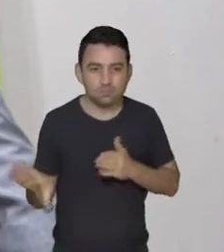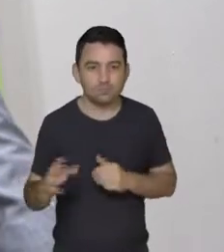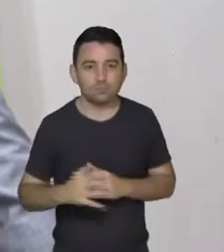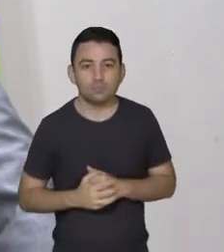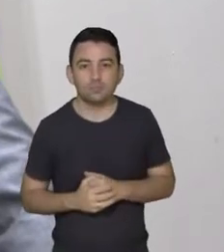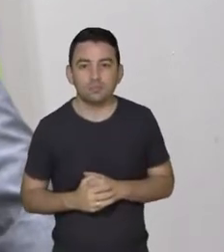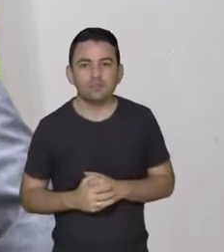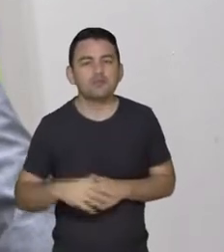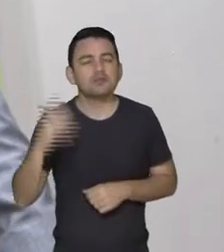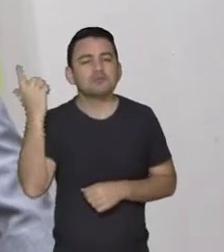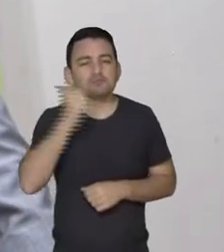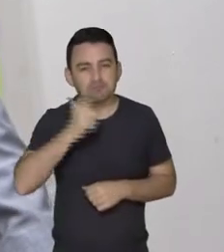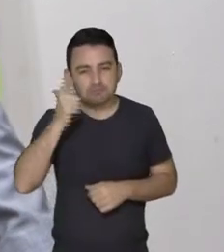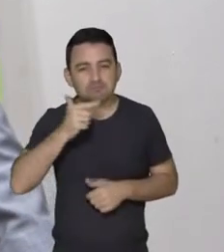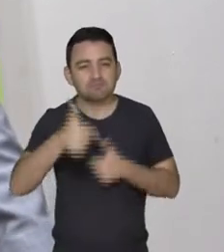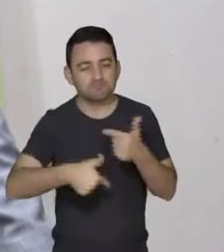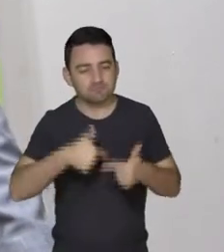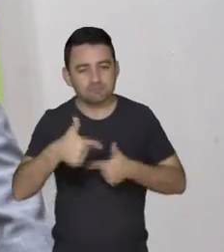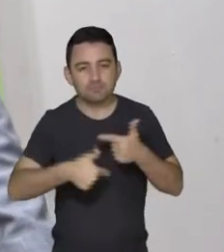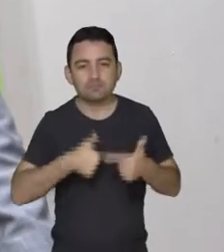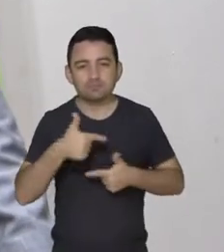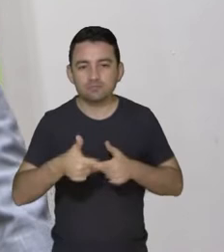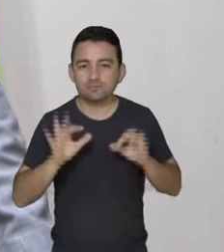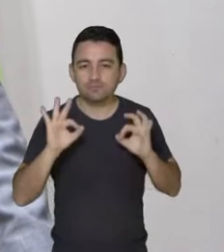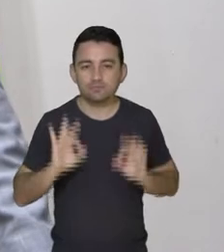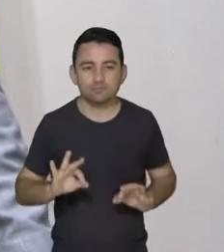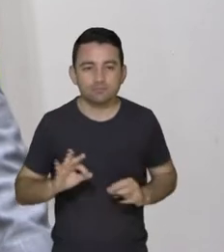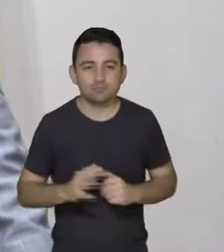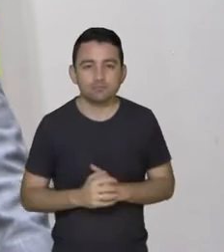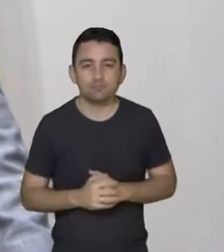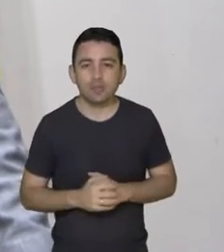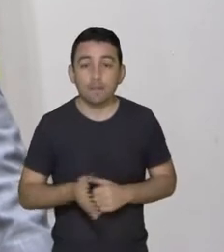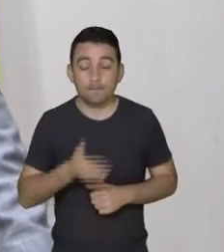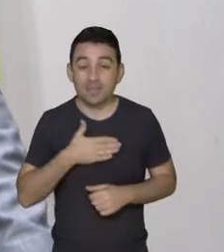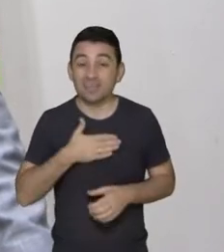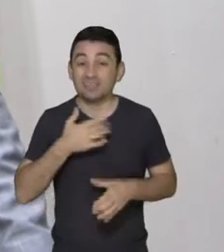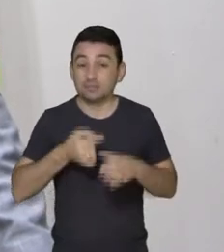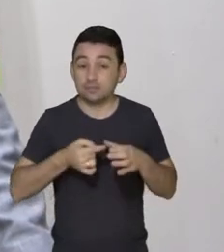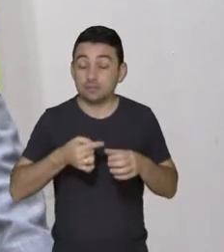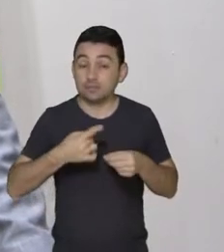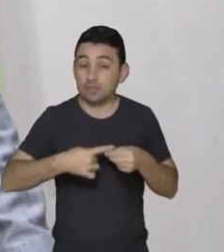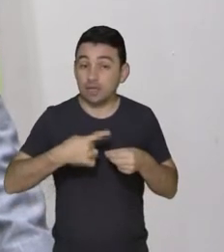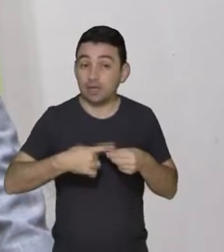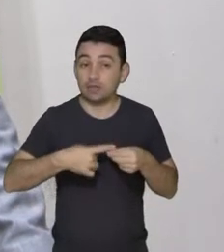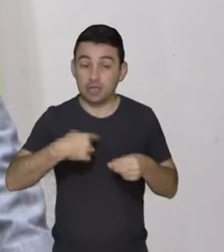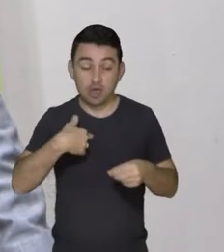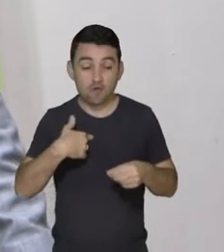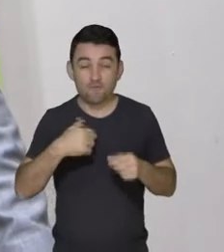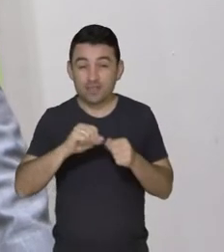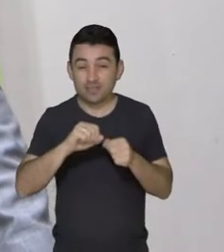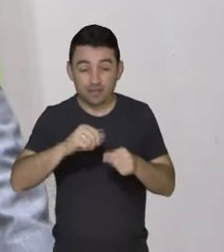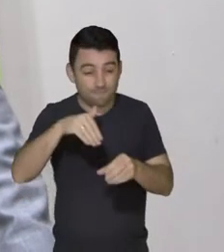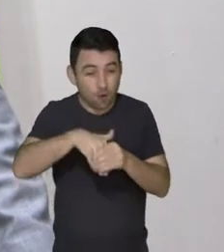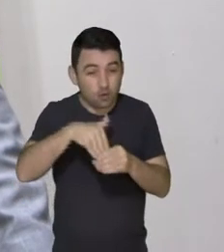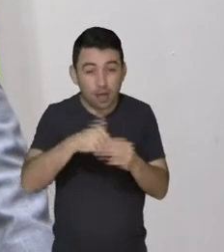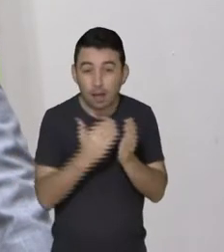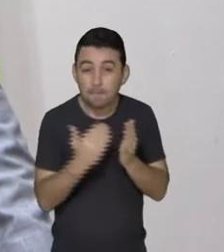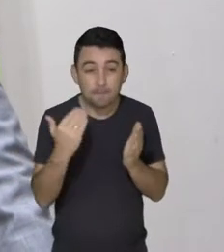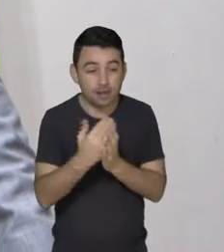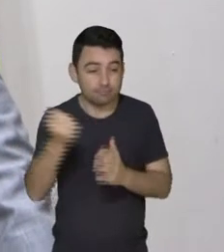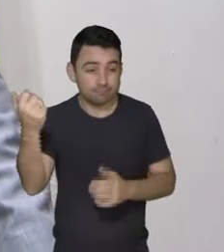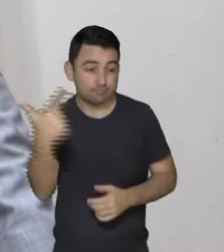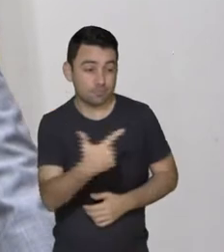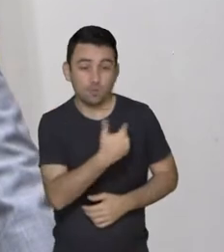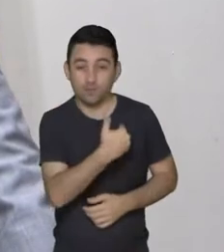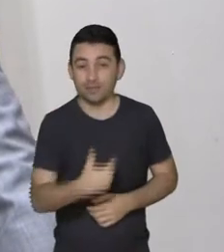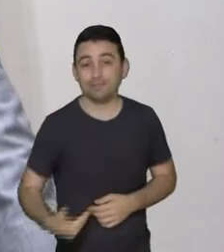foi feito o trabalho perfeito trabalho inclusive na minha cidade fiz mais voto que o próprio candidato a Governo do Estado e